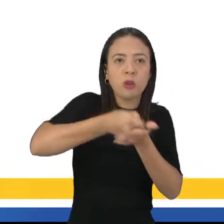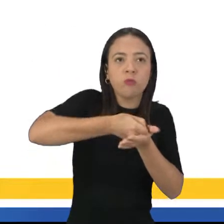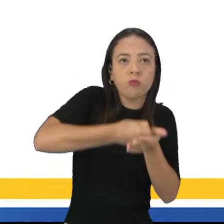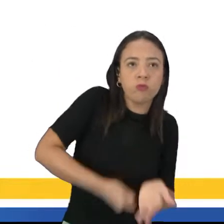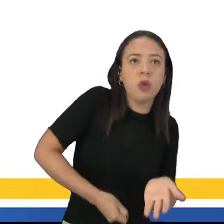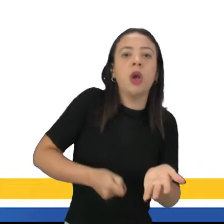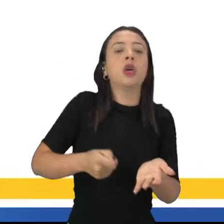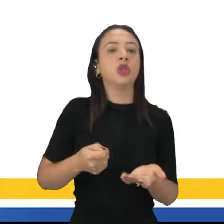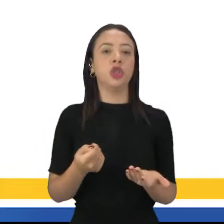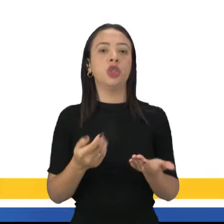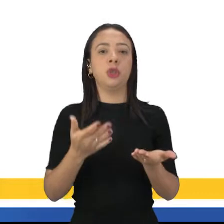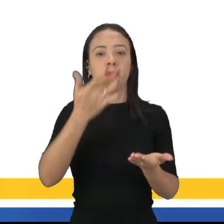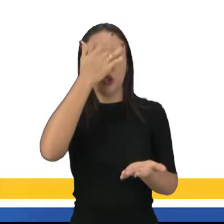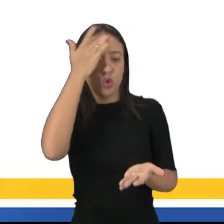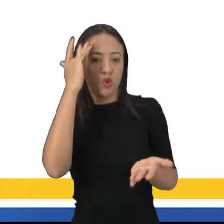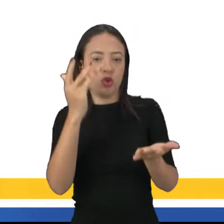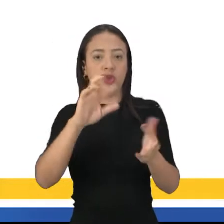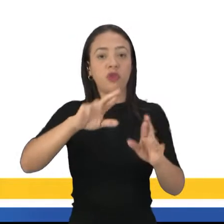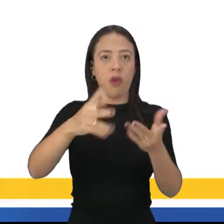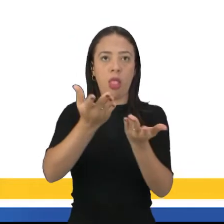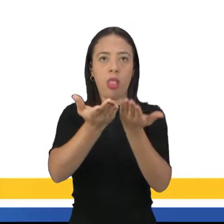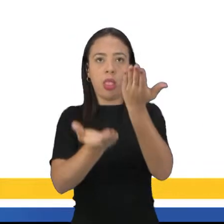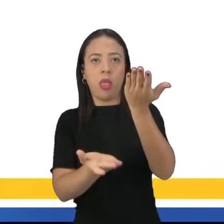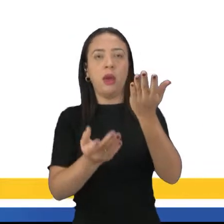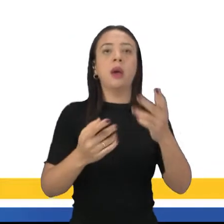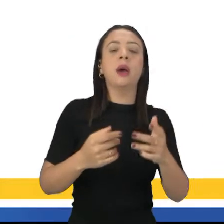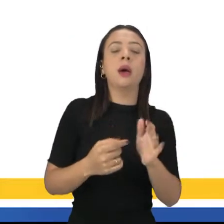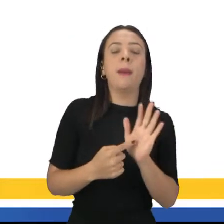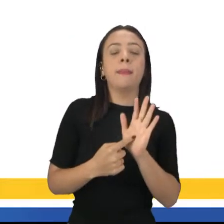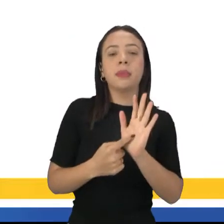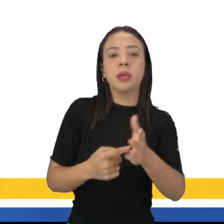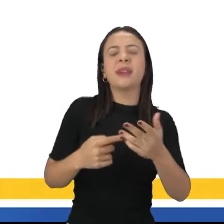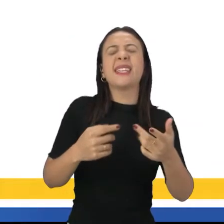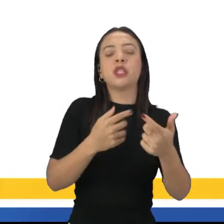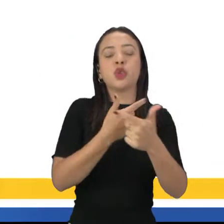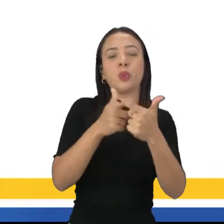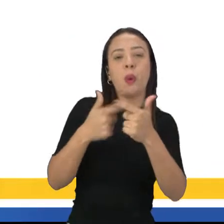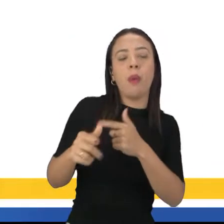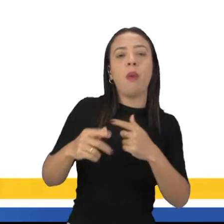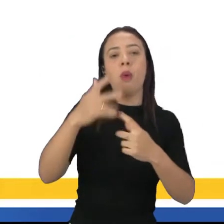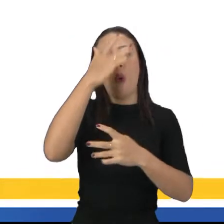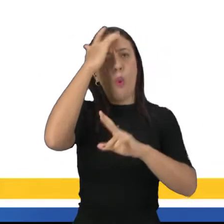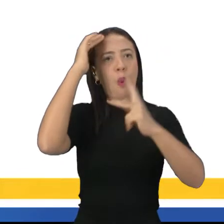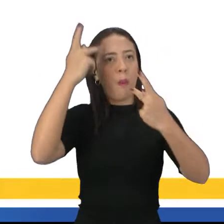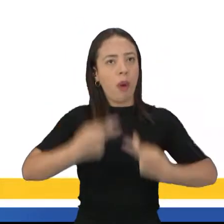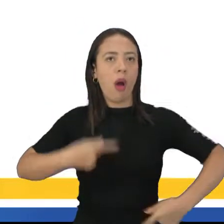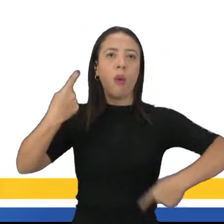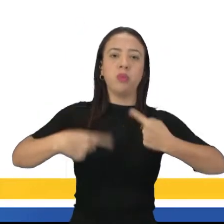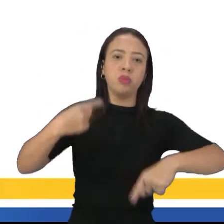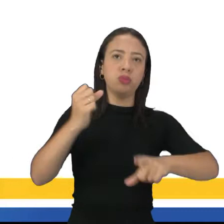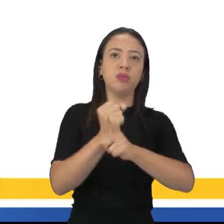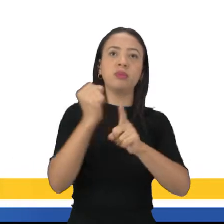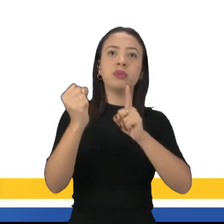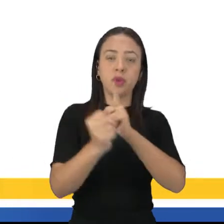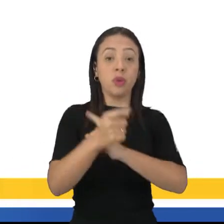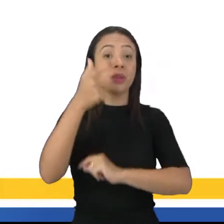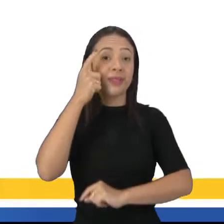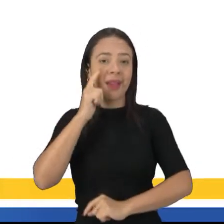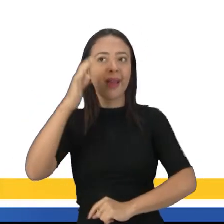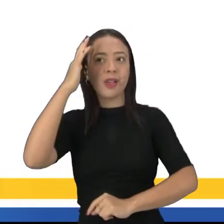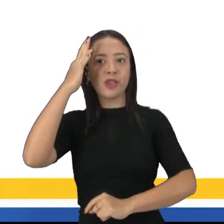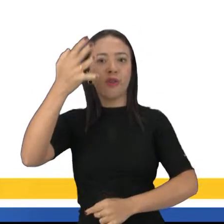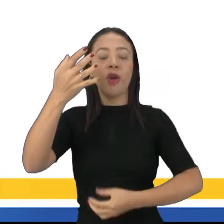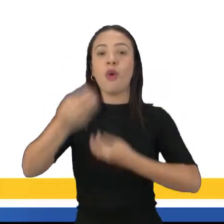ou na crença de que os conflitos e problemas humanos, econômicos, políticos ou sociais são solucionáveis pela